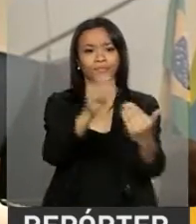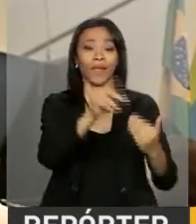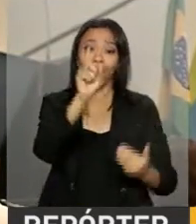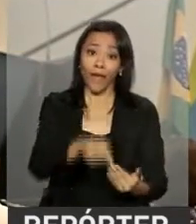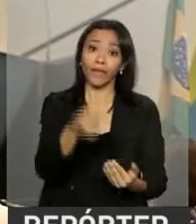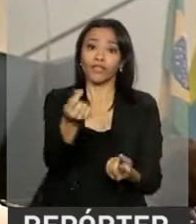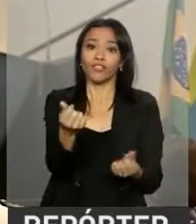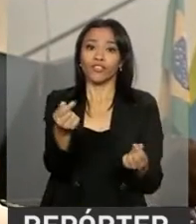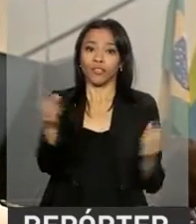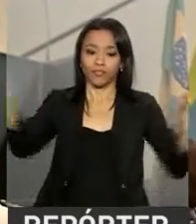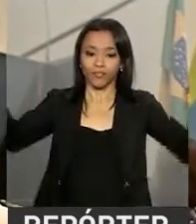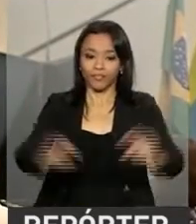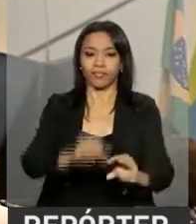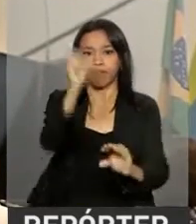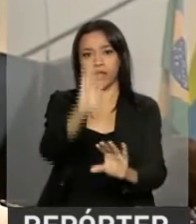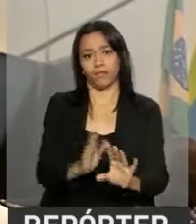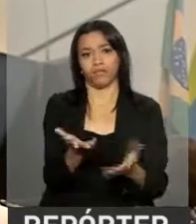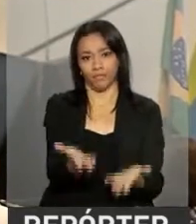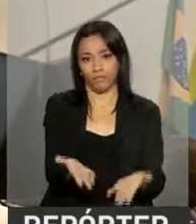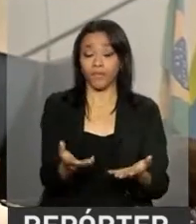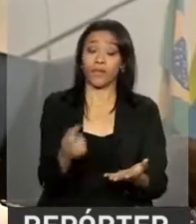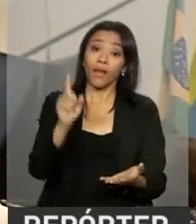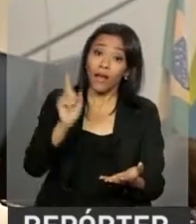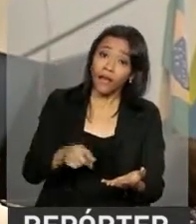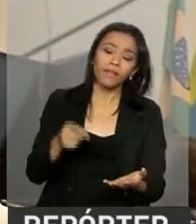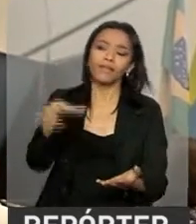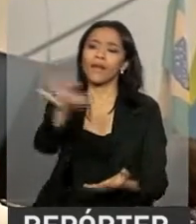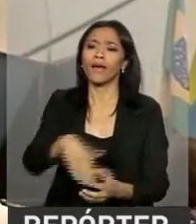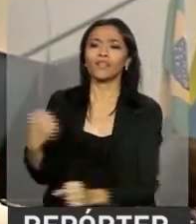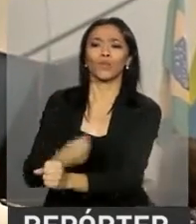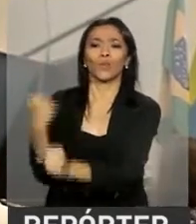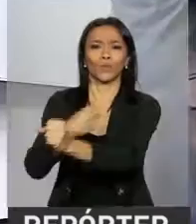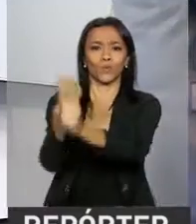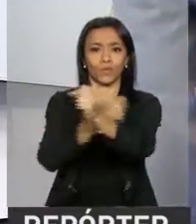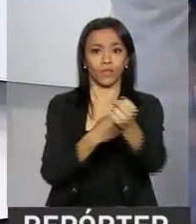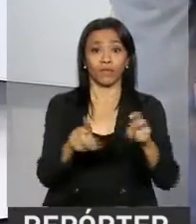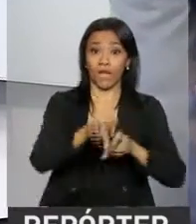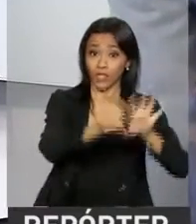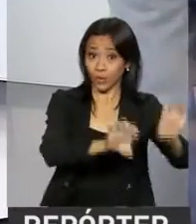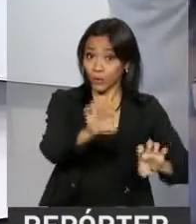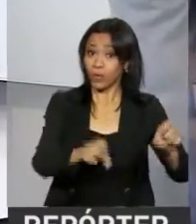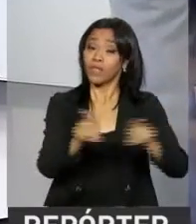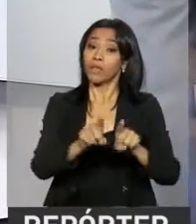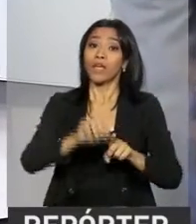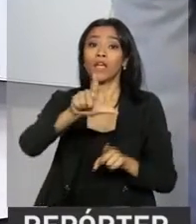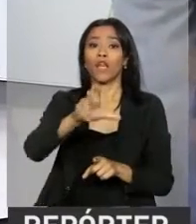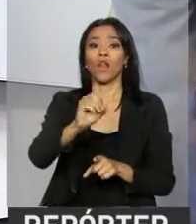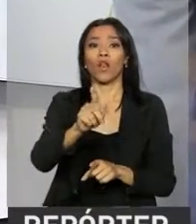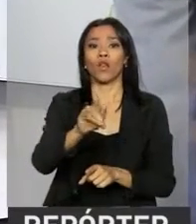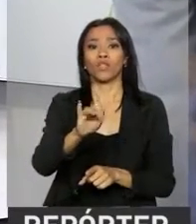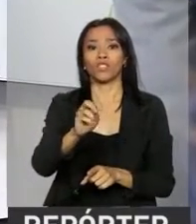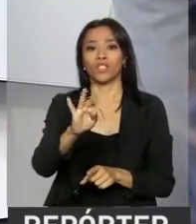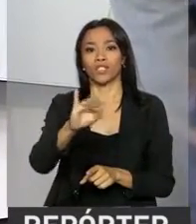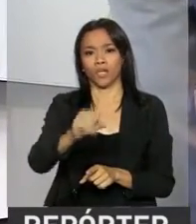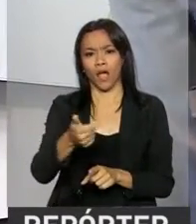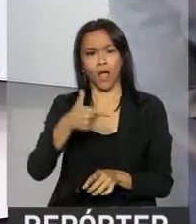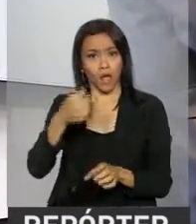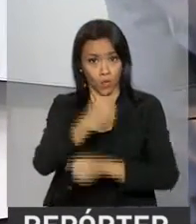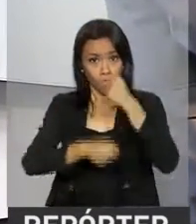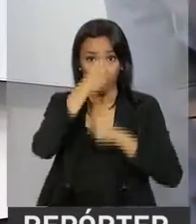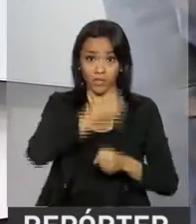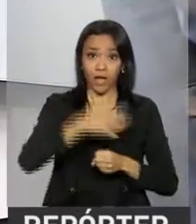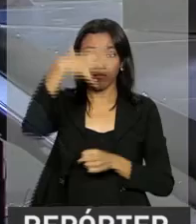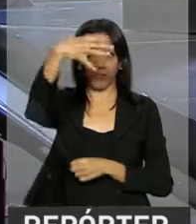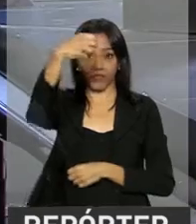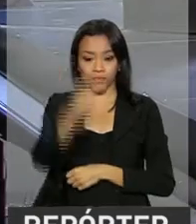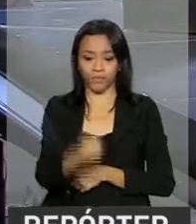investimentos é por meio de investimentos em infraestrutura e logística ano passado o brasil ocupou a oitava posição no ranking